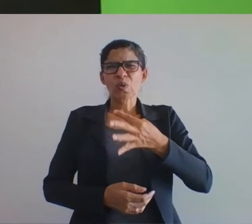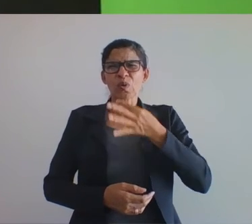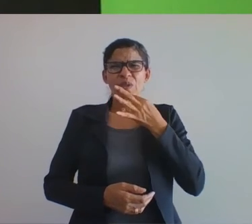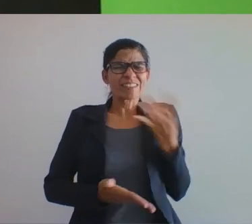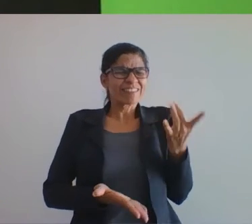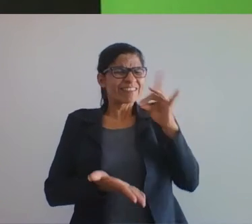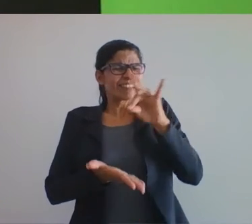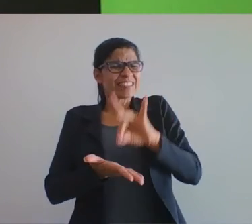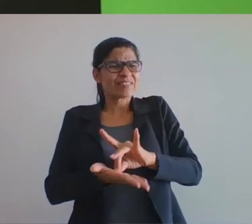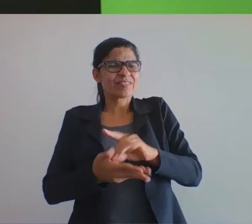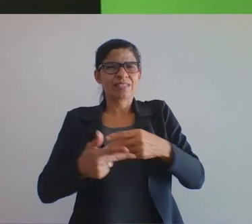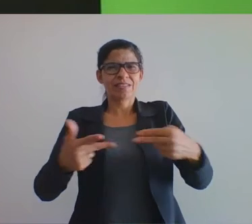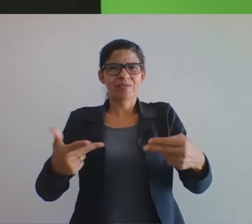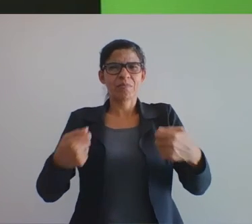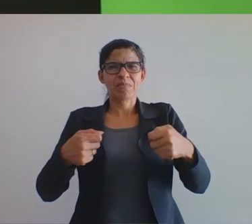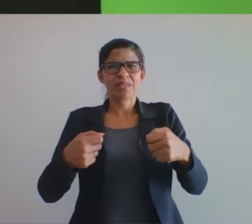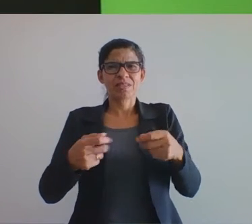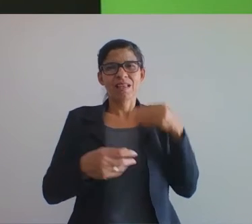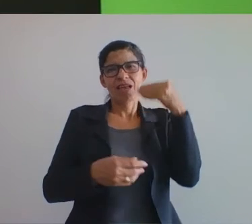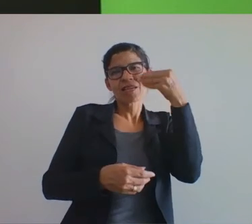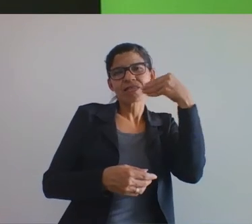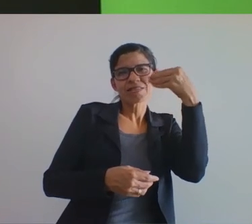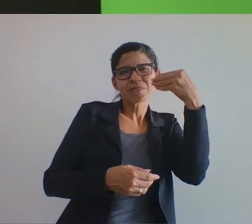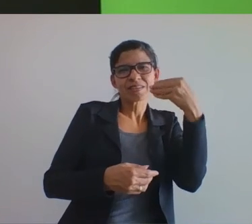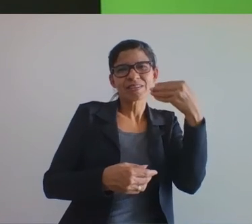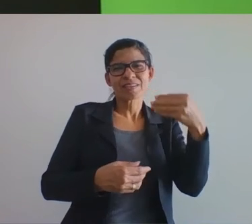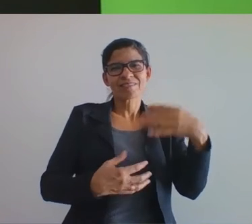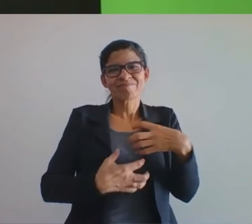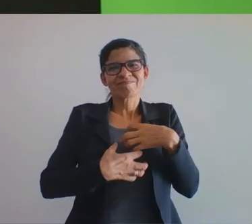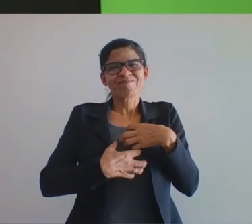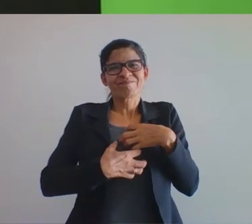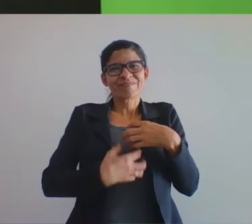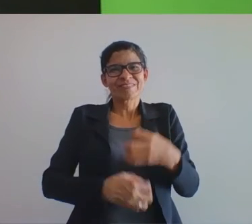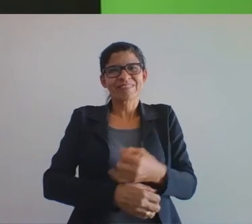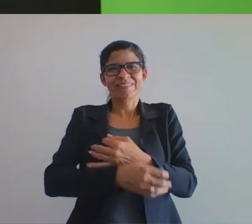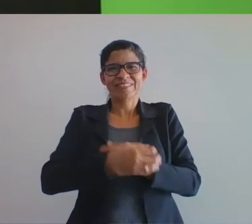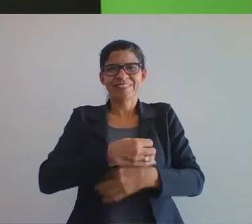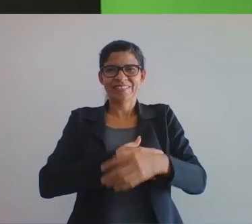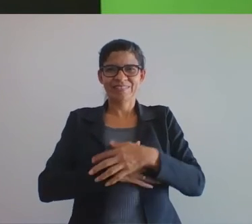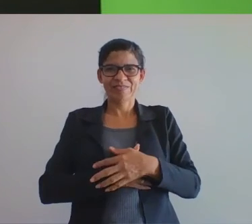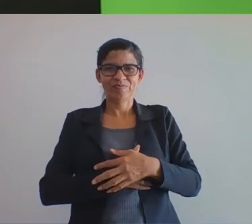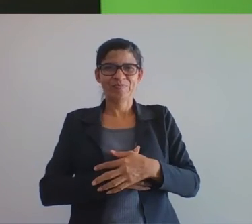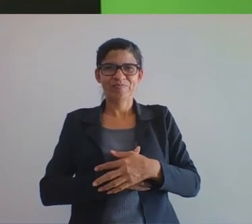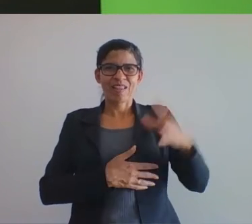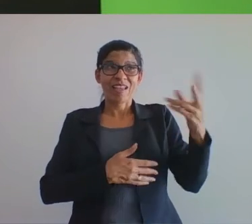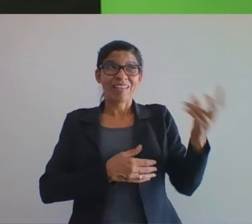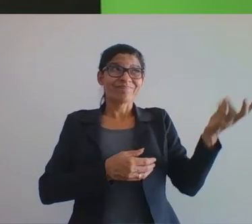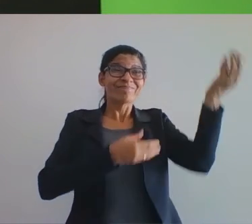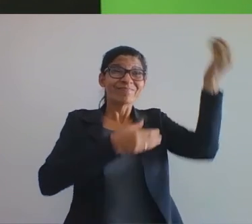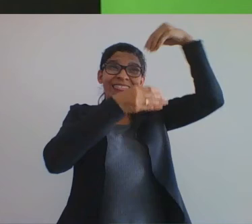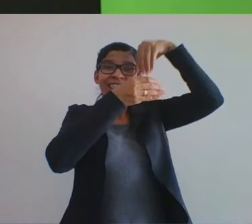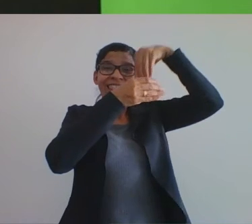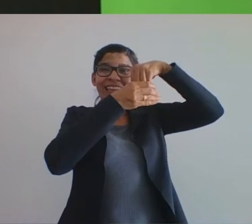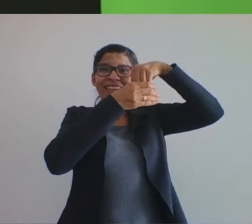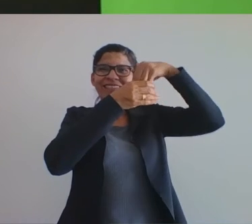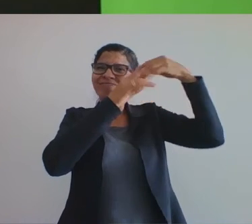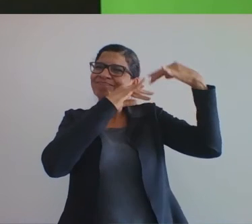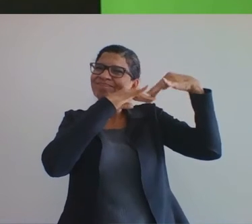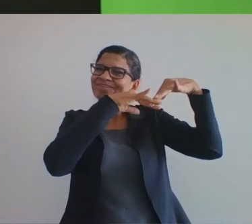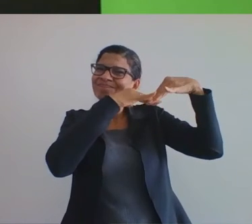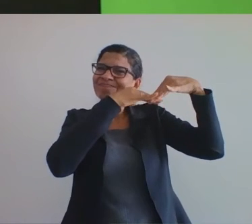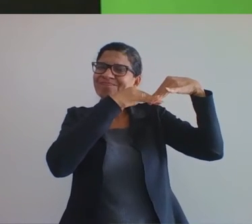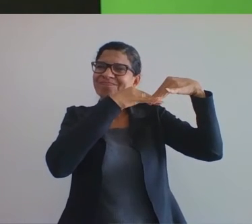da experiência sensível, ou seja, a matéria que é dada ao intelecto a posteriori, sendo,